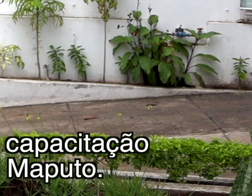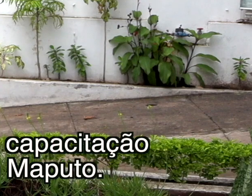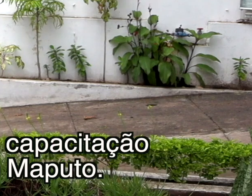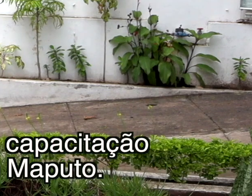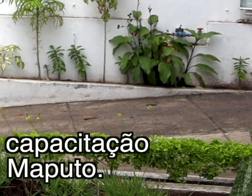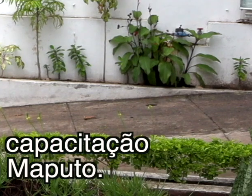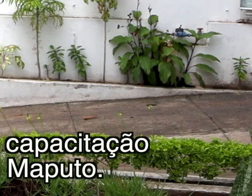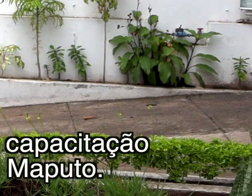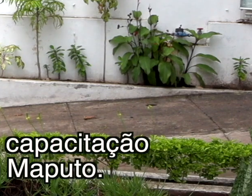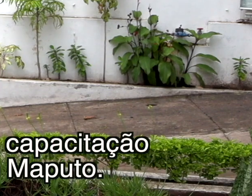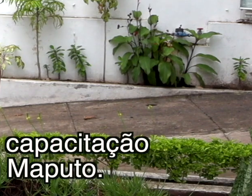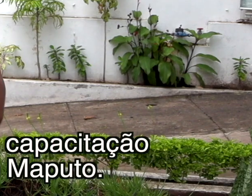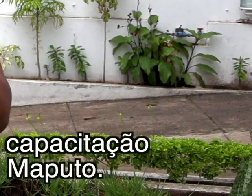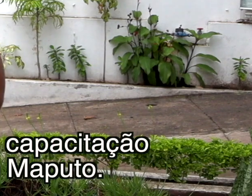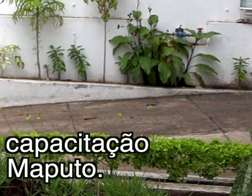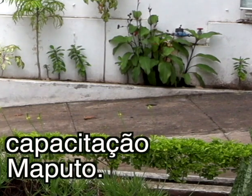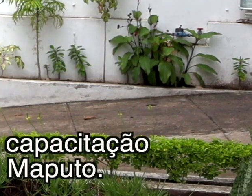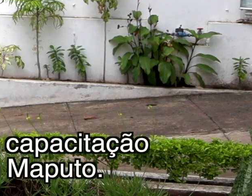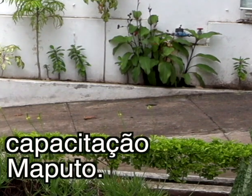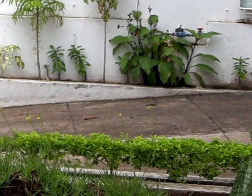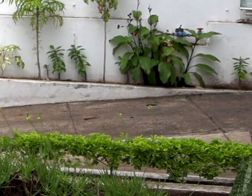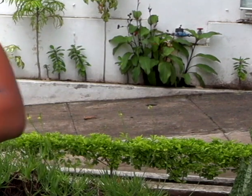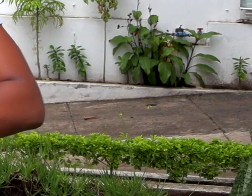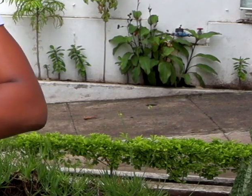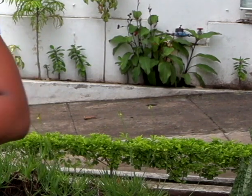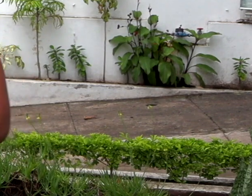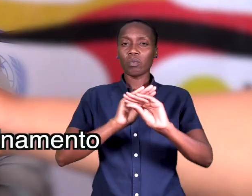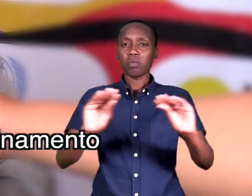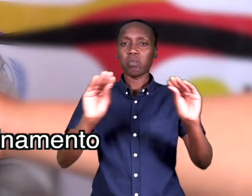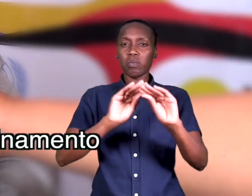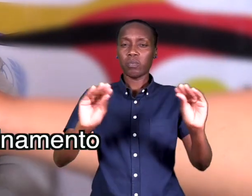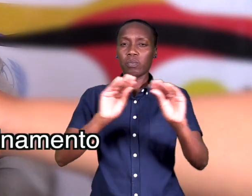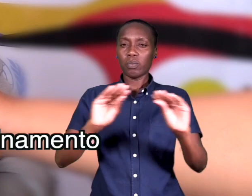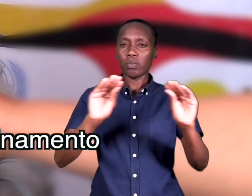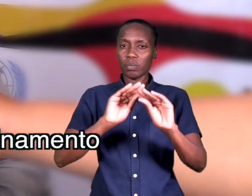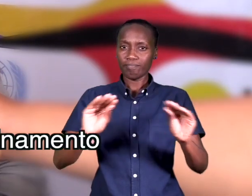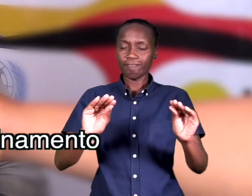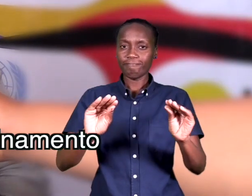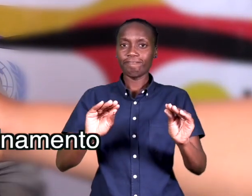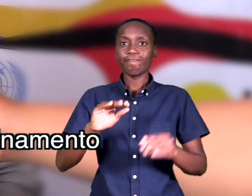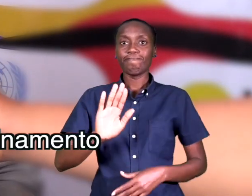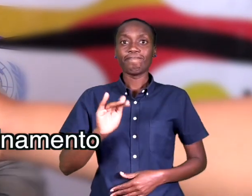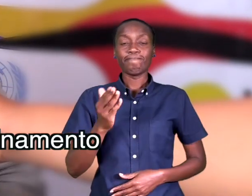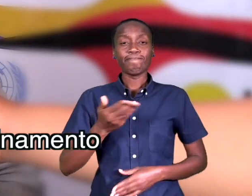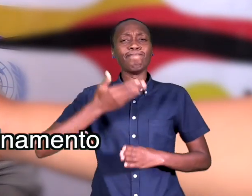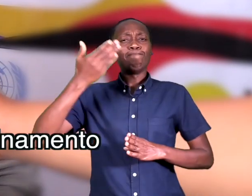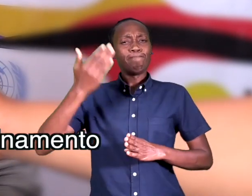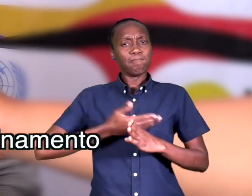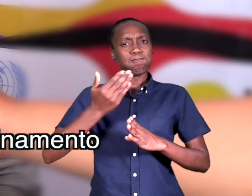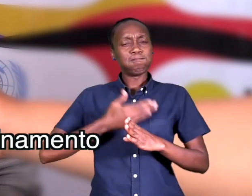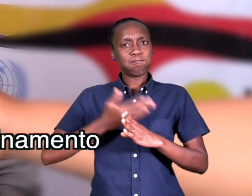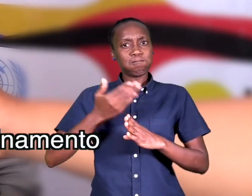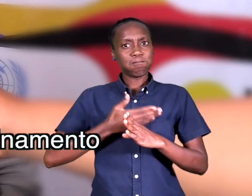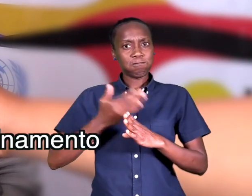OPDs participam da capacitação sobre o assunto na cidade de Maputo. Na verdade, trata-se de um treinamento, de